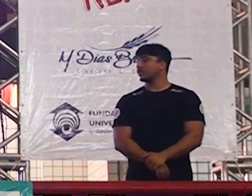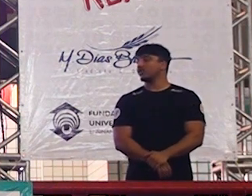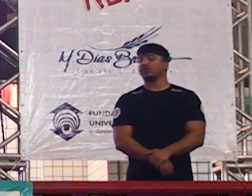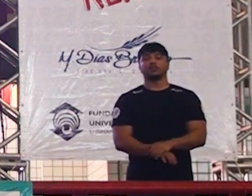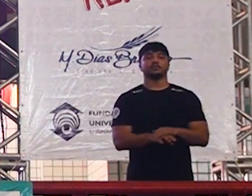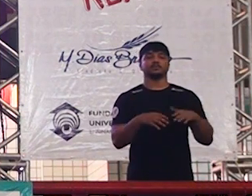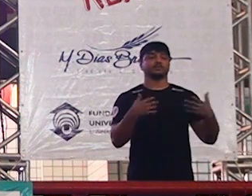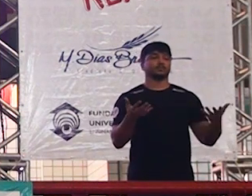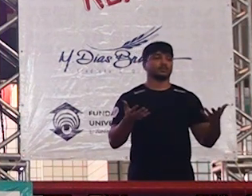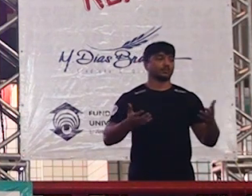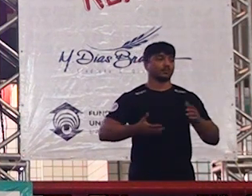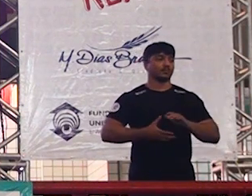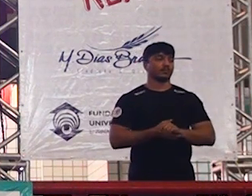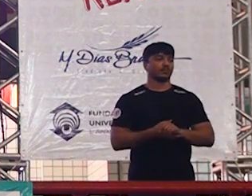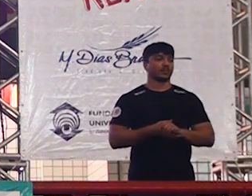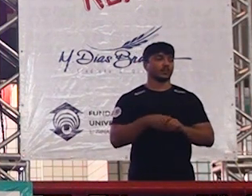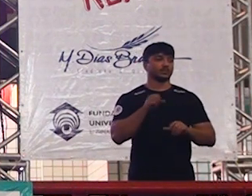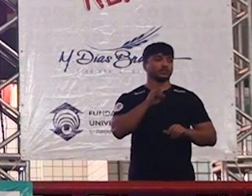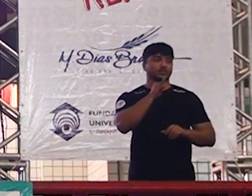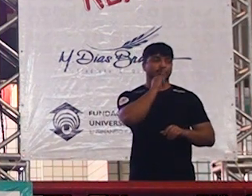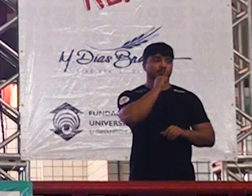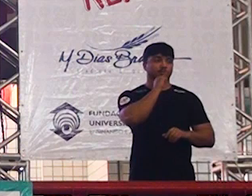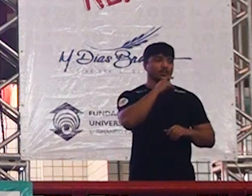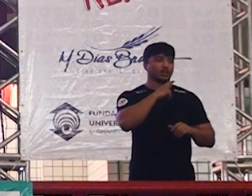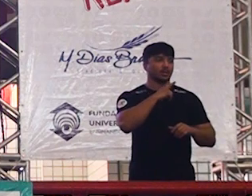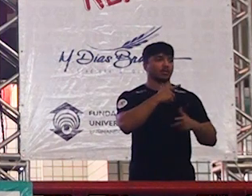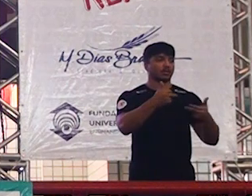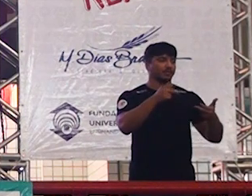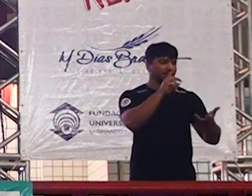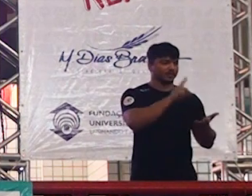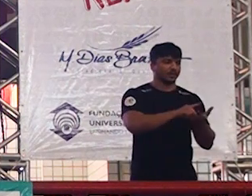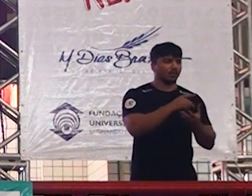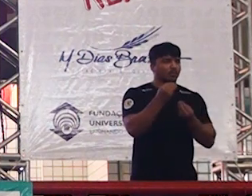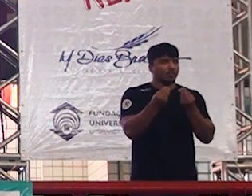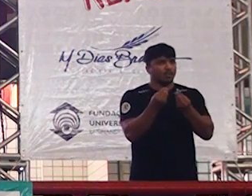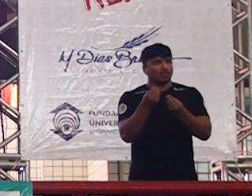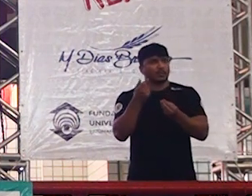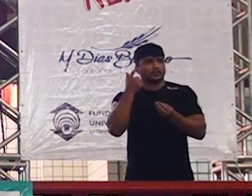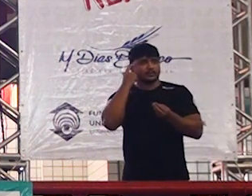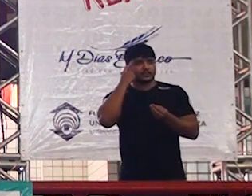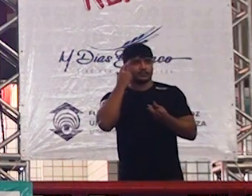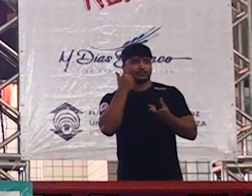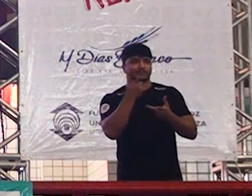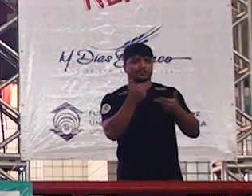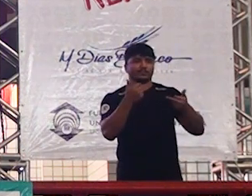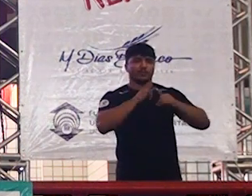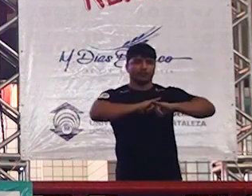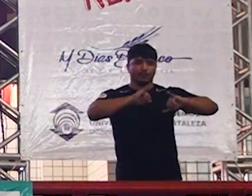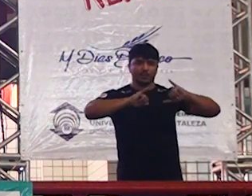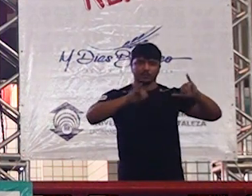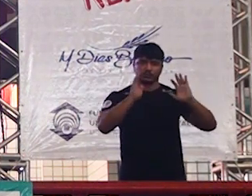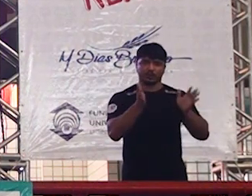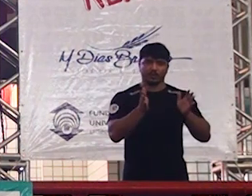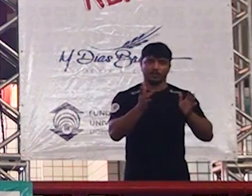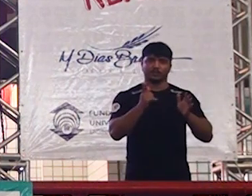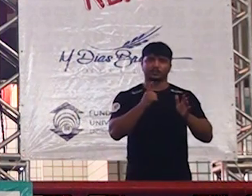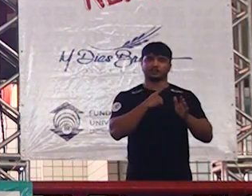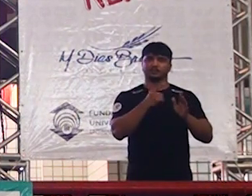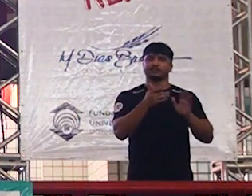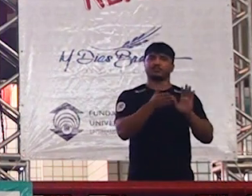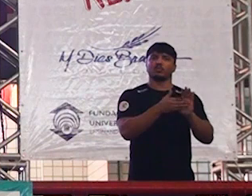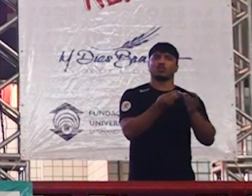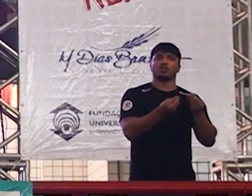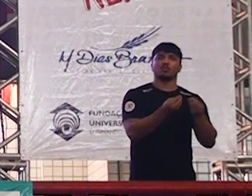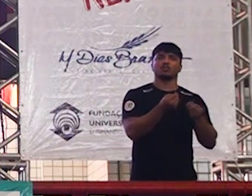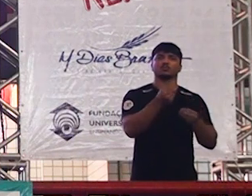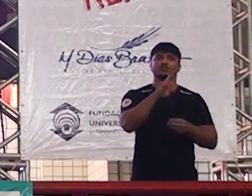Se você teve realmente a preocupação, depois desse emaranhado de informações que eu dei, com o seu repertório,